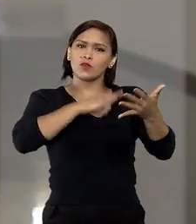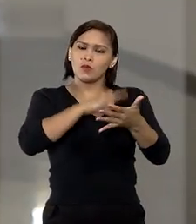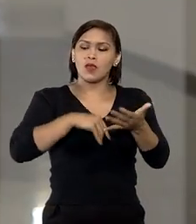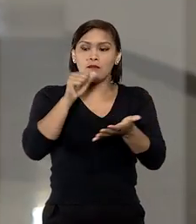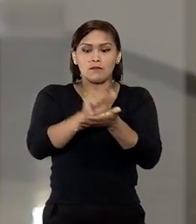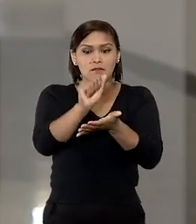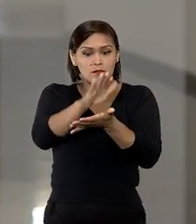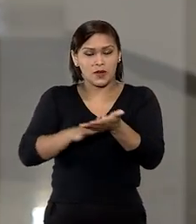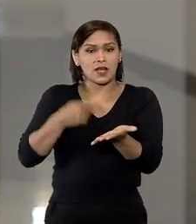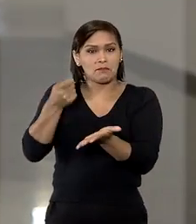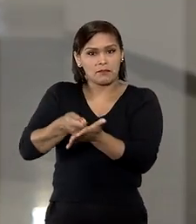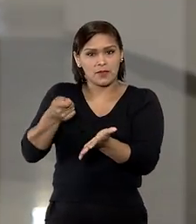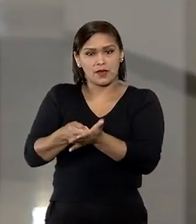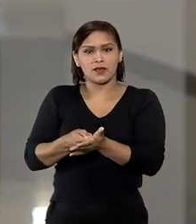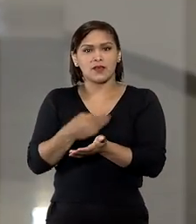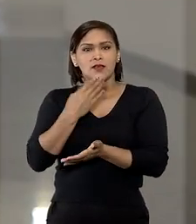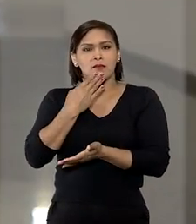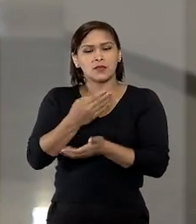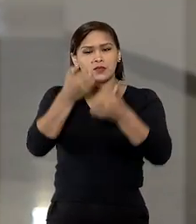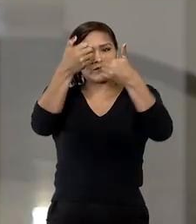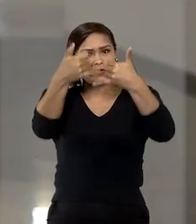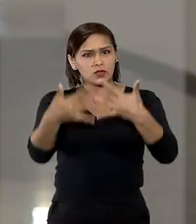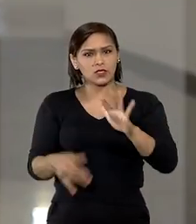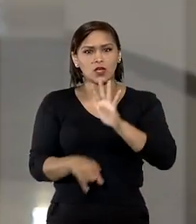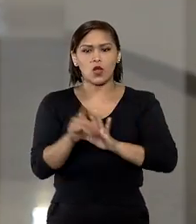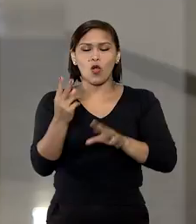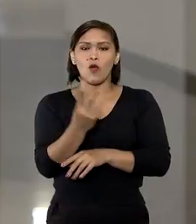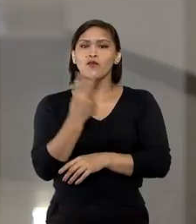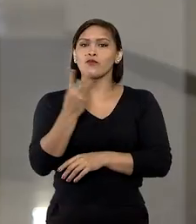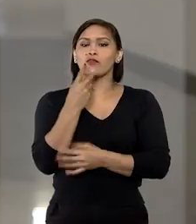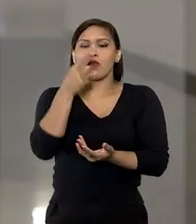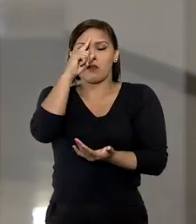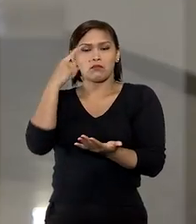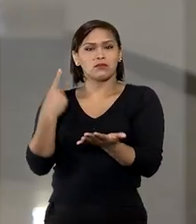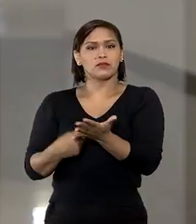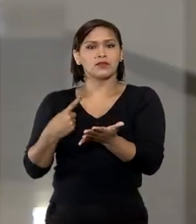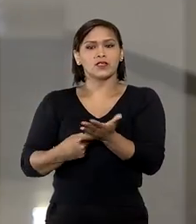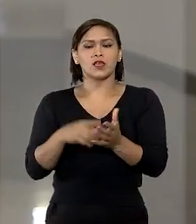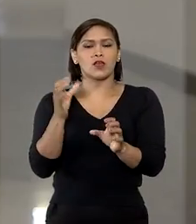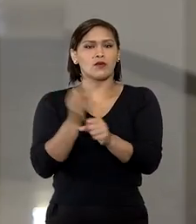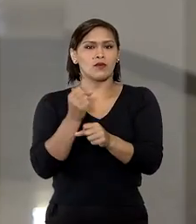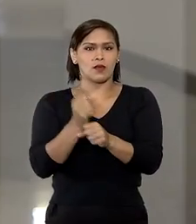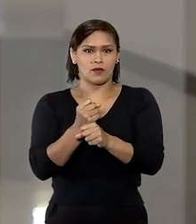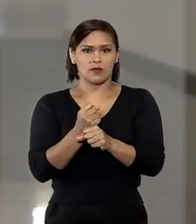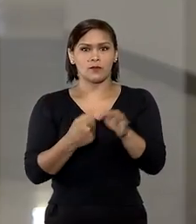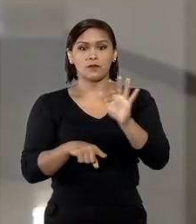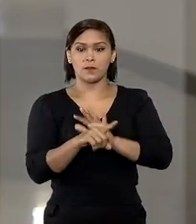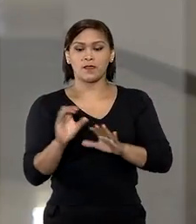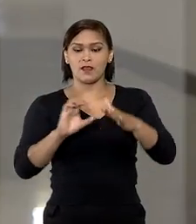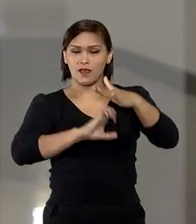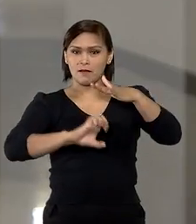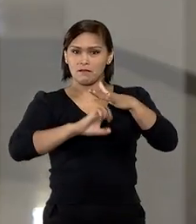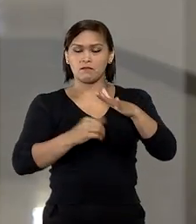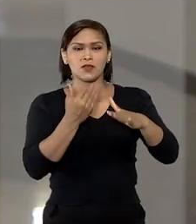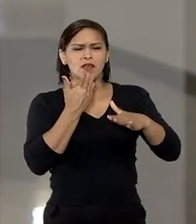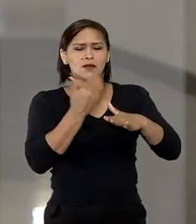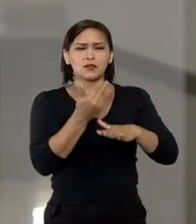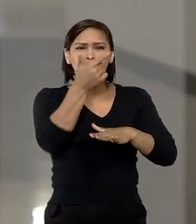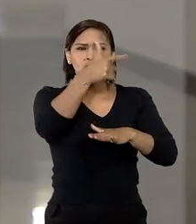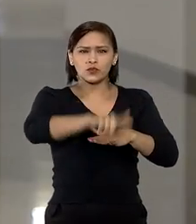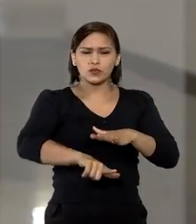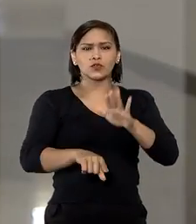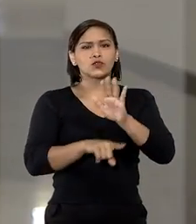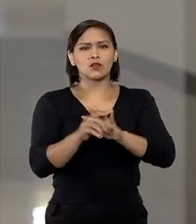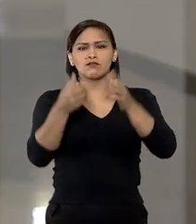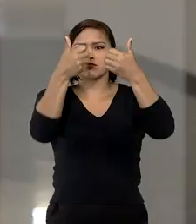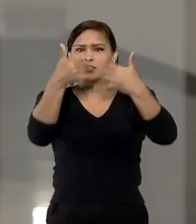expedição do precatório e pediu esclarecimento quanto ao valor determinado nos cálculos a empresa recorreu da